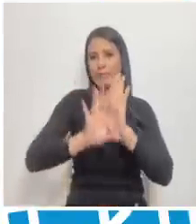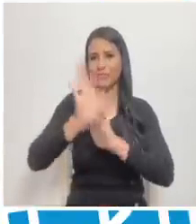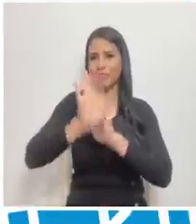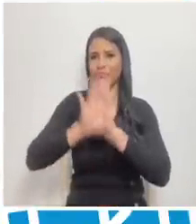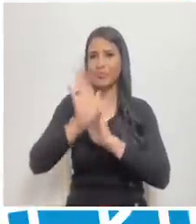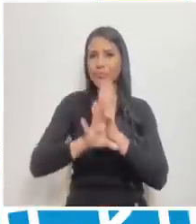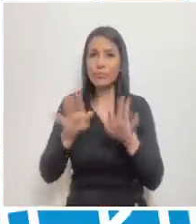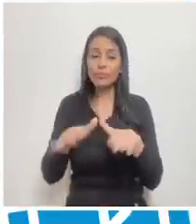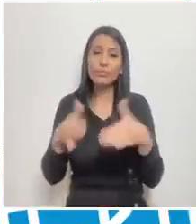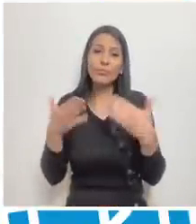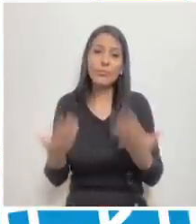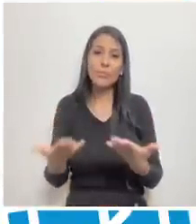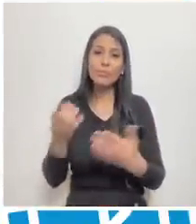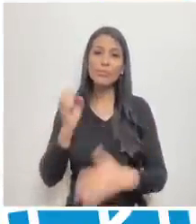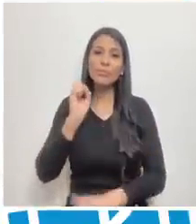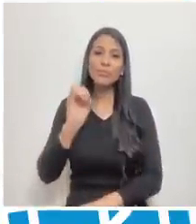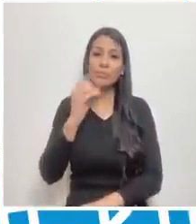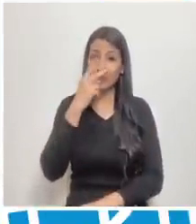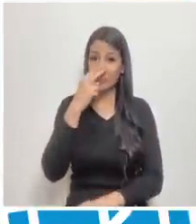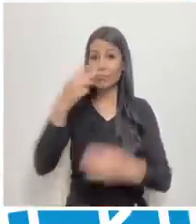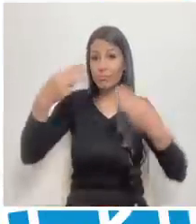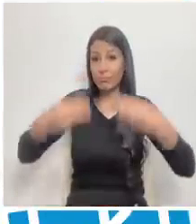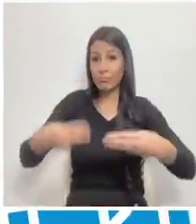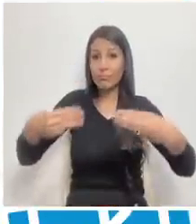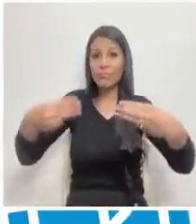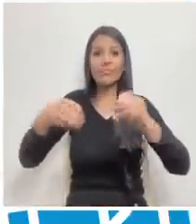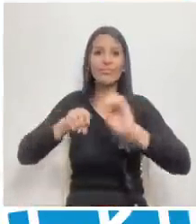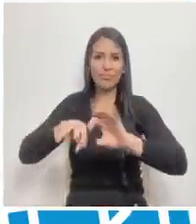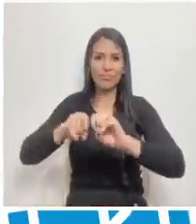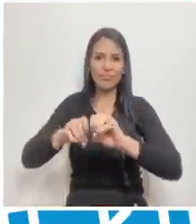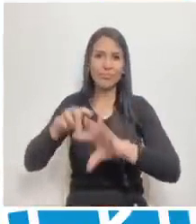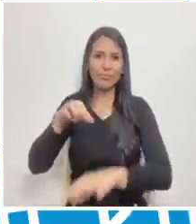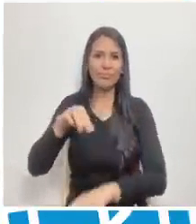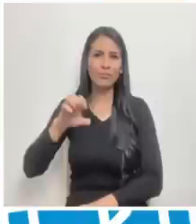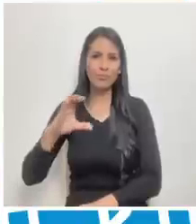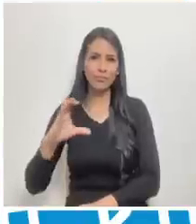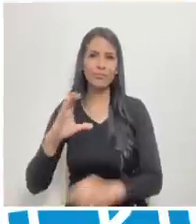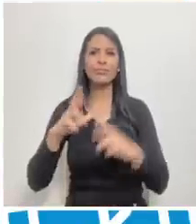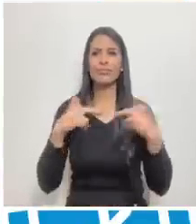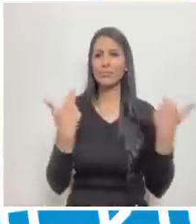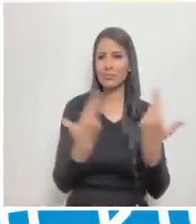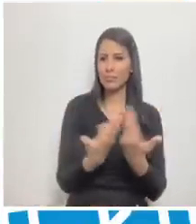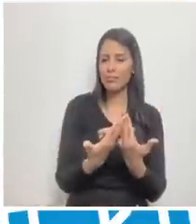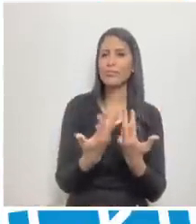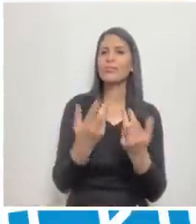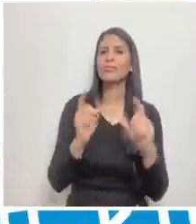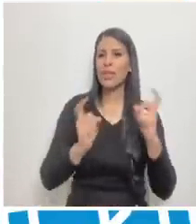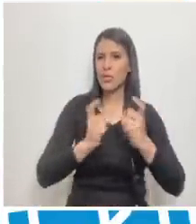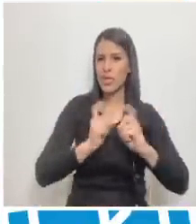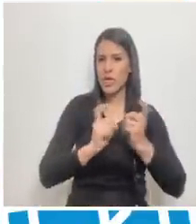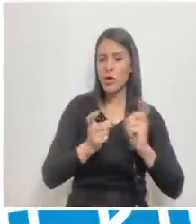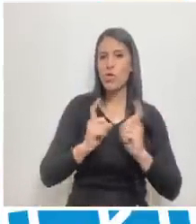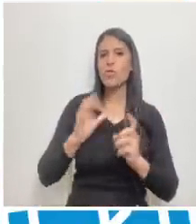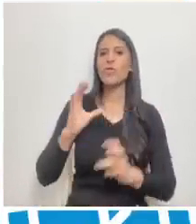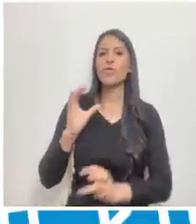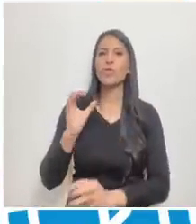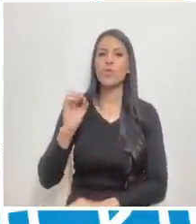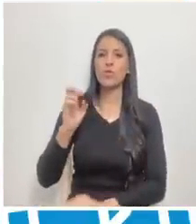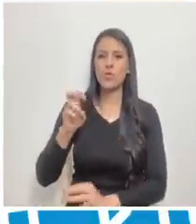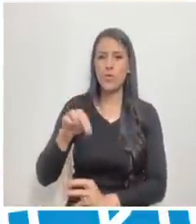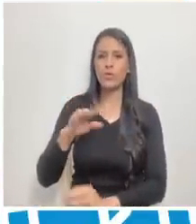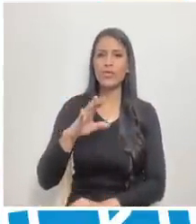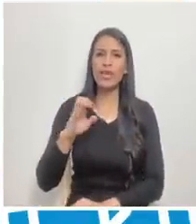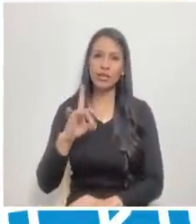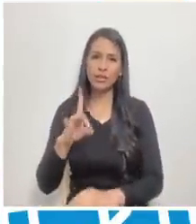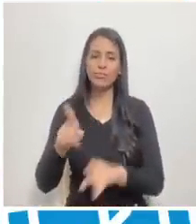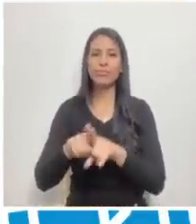foi afirmado pelo Ministério da Educação numa reunião com o CONSED e a Undime, serão mantidas as matrizes de avaliação